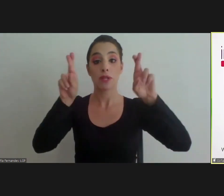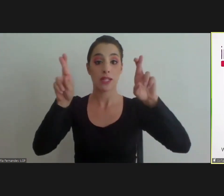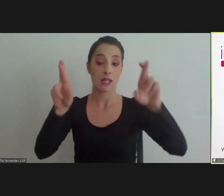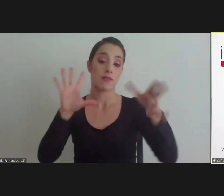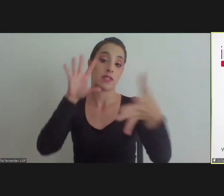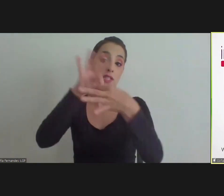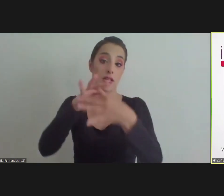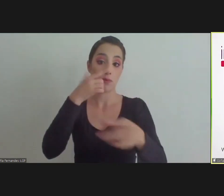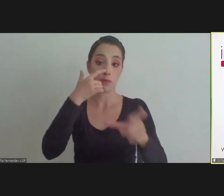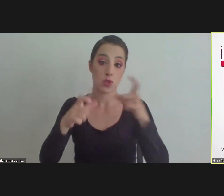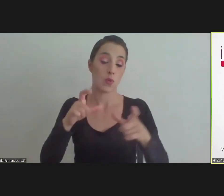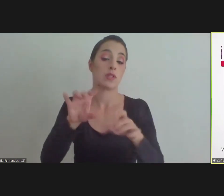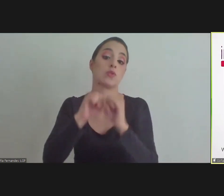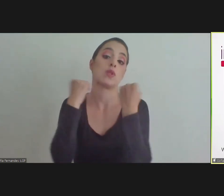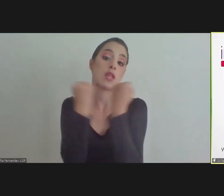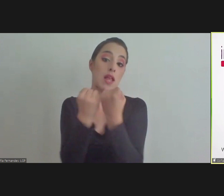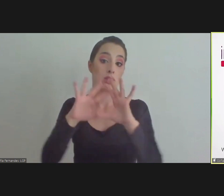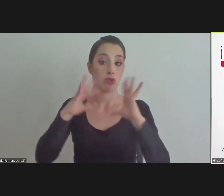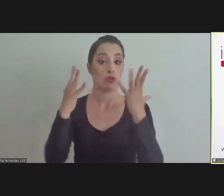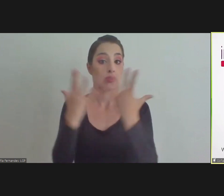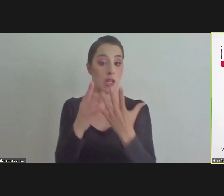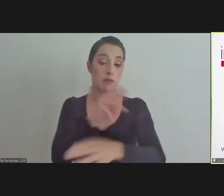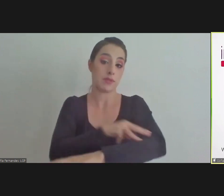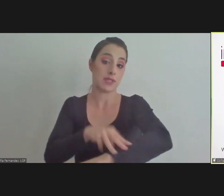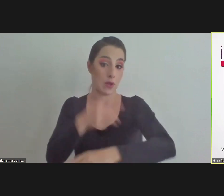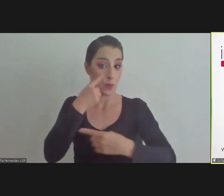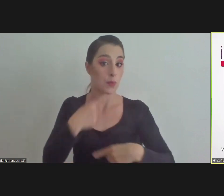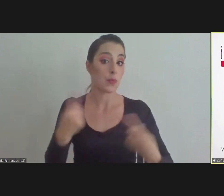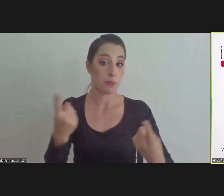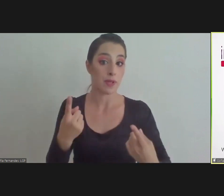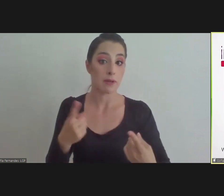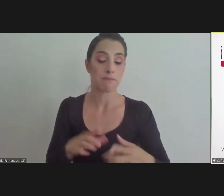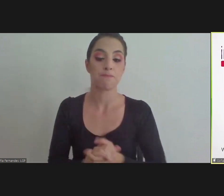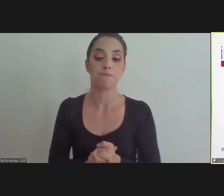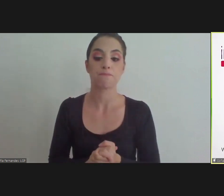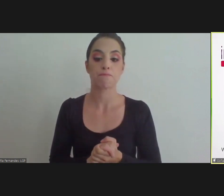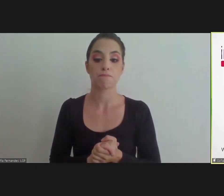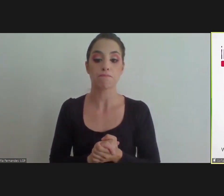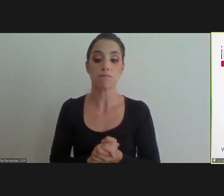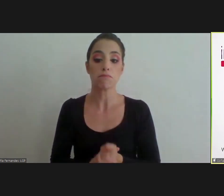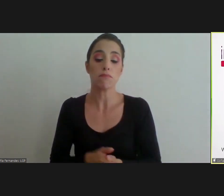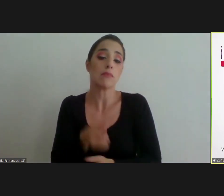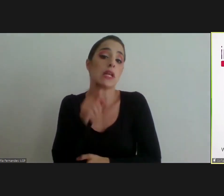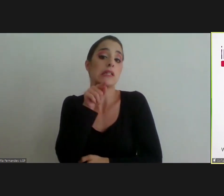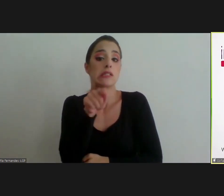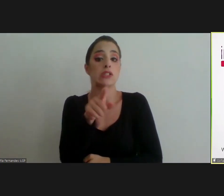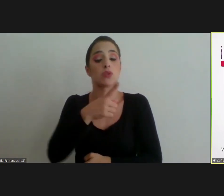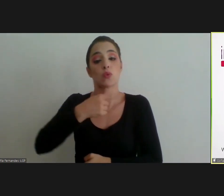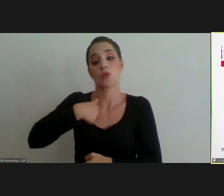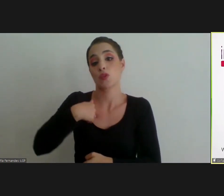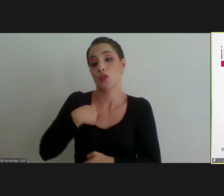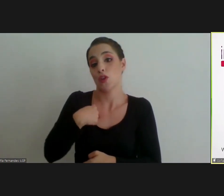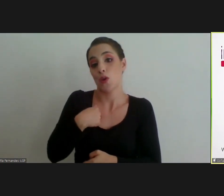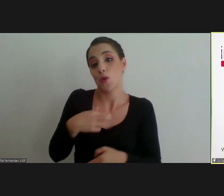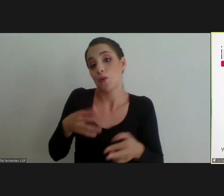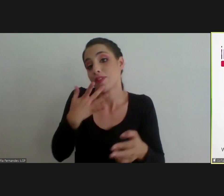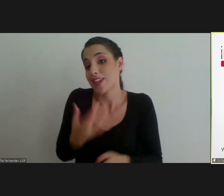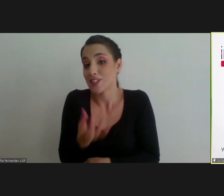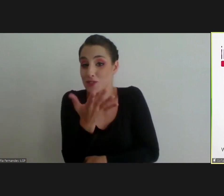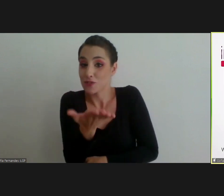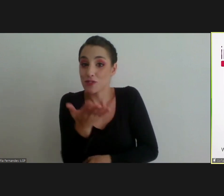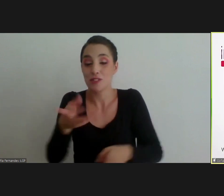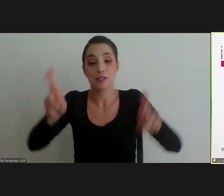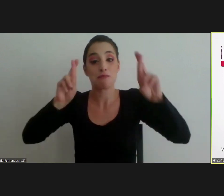e sociedade em geral em relação à administração pública. E com isto, deixo-vos desejando uma